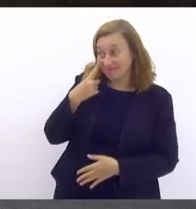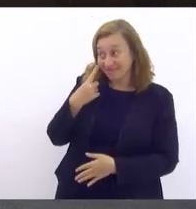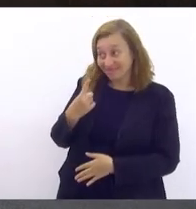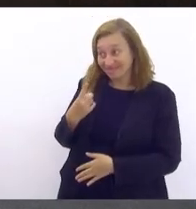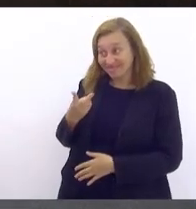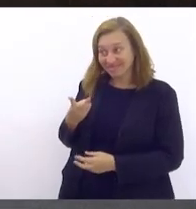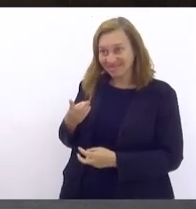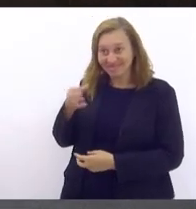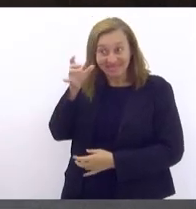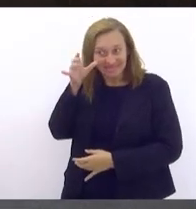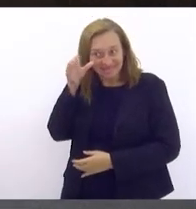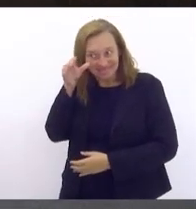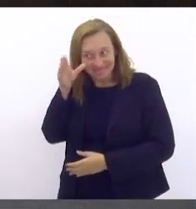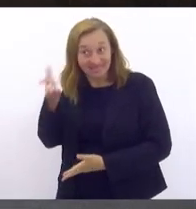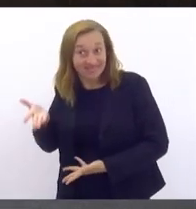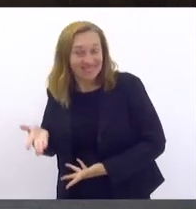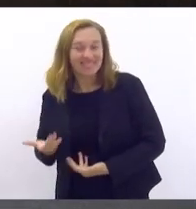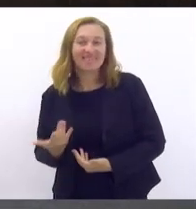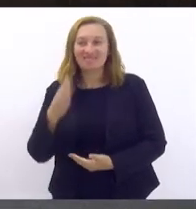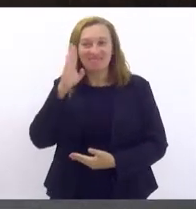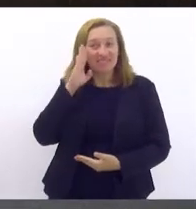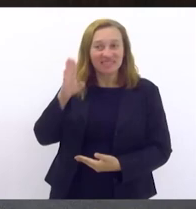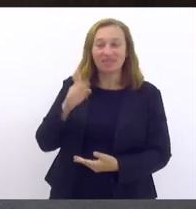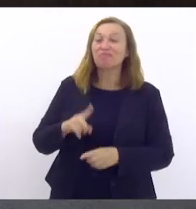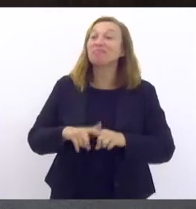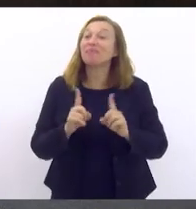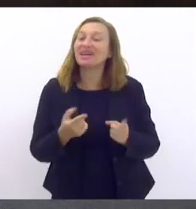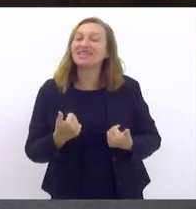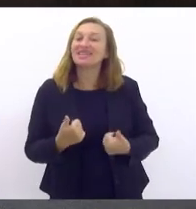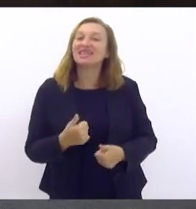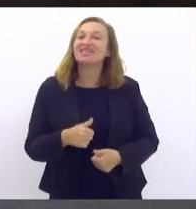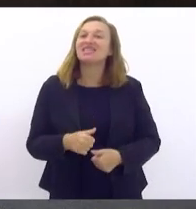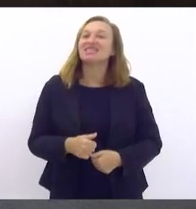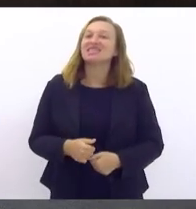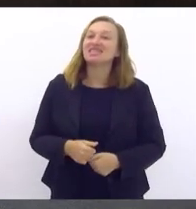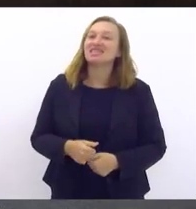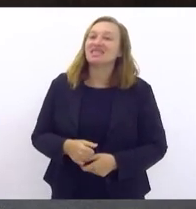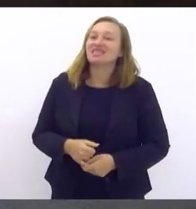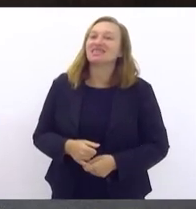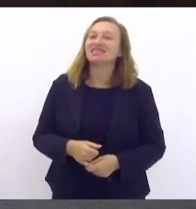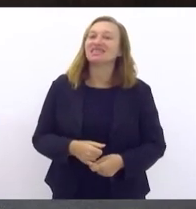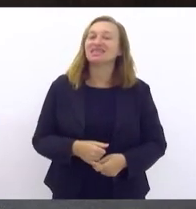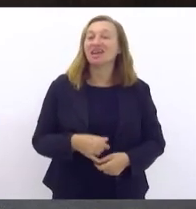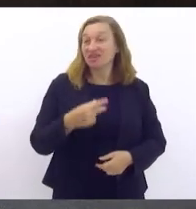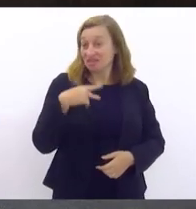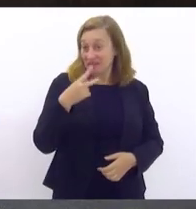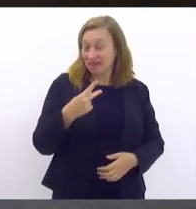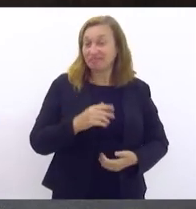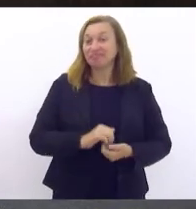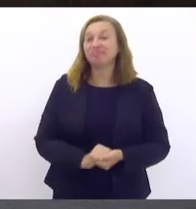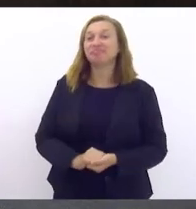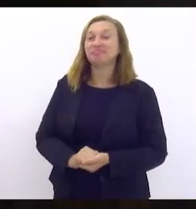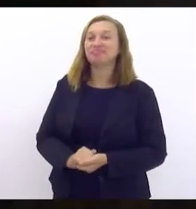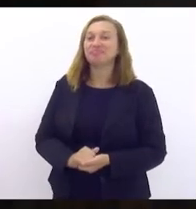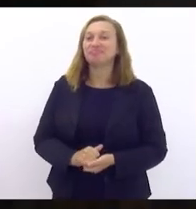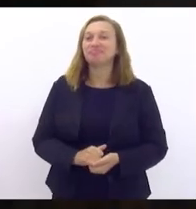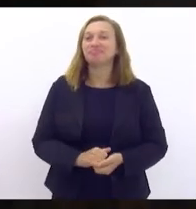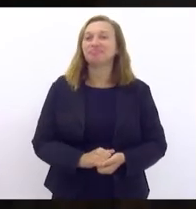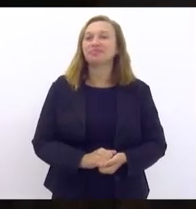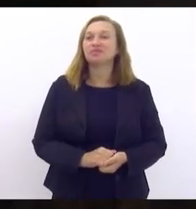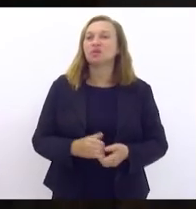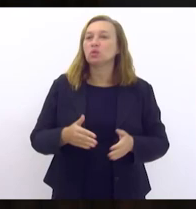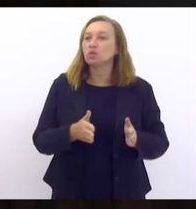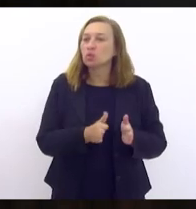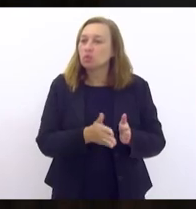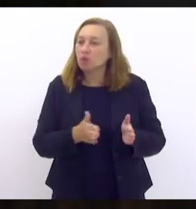que aponta principalmente Mas eu sempre eh eu sempre digo o seguinte é no